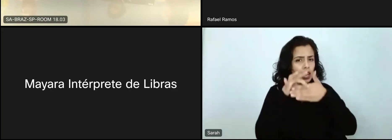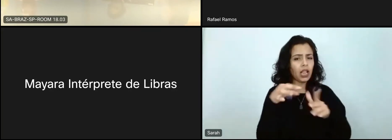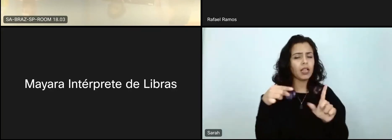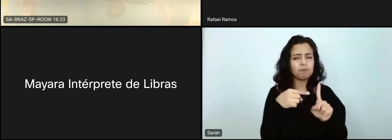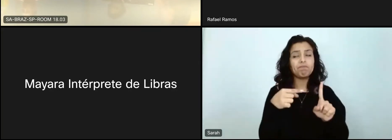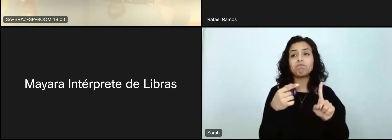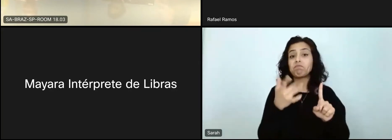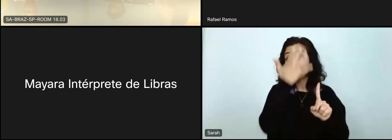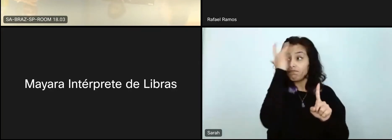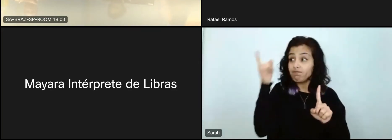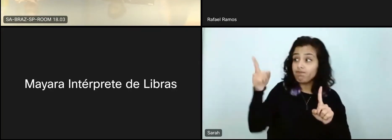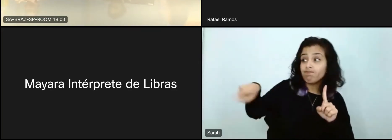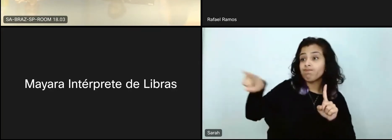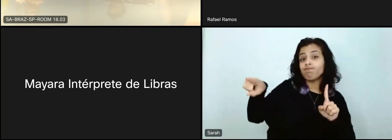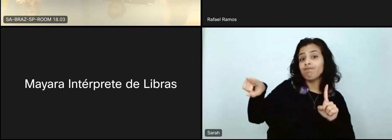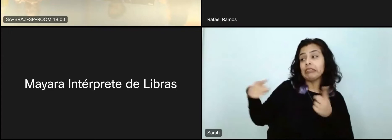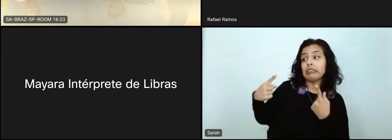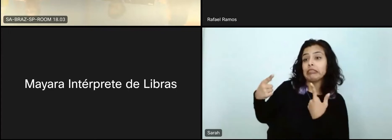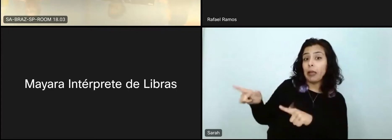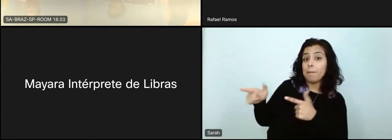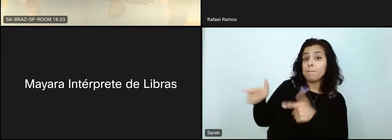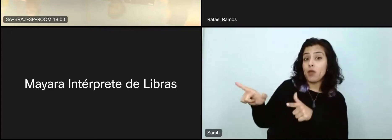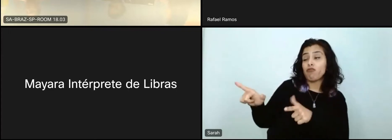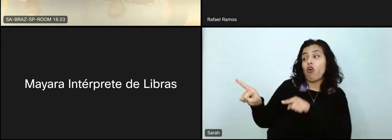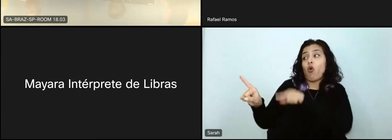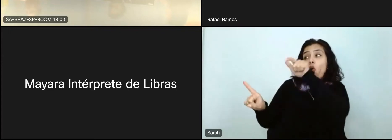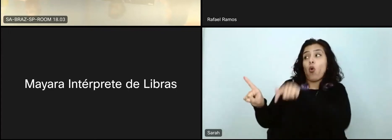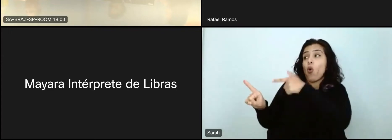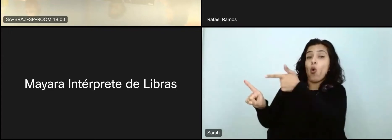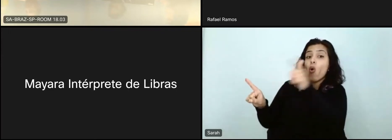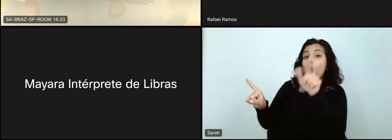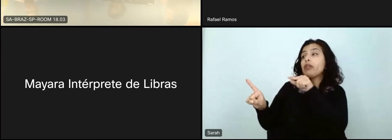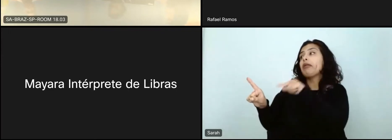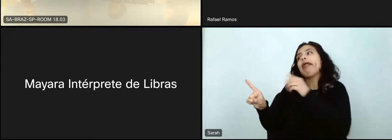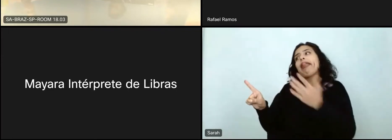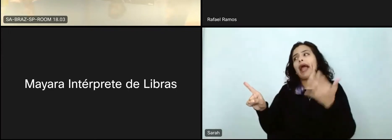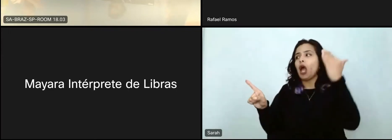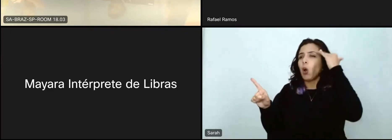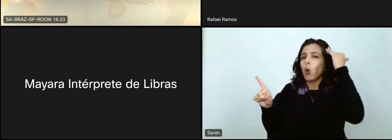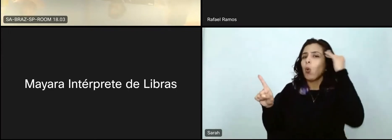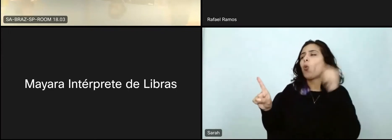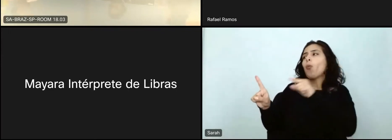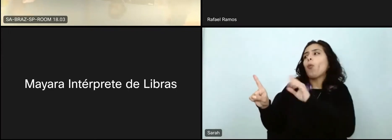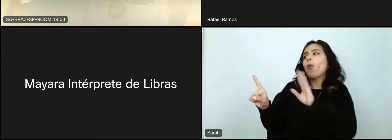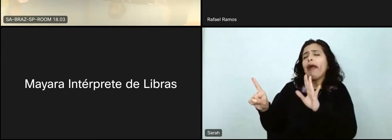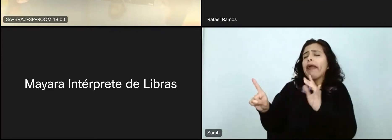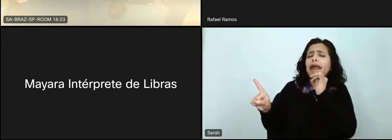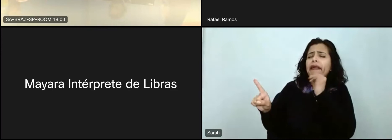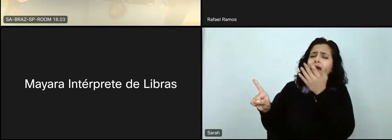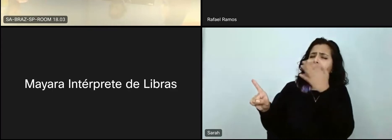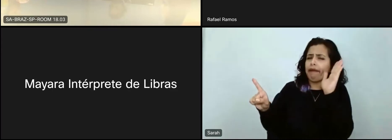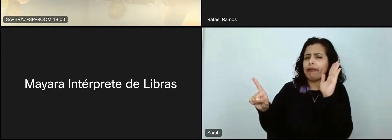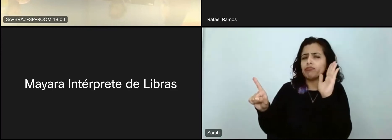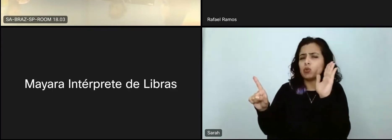provocou aquela situação foi a vítima que passou a ser a culpada. Então, como essa é a tendência de grupo, de alguma